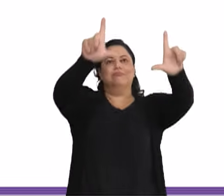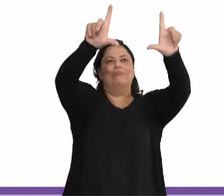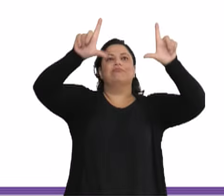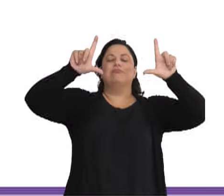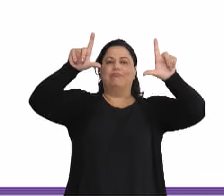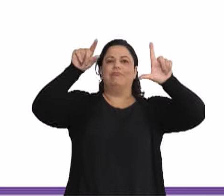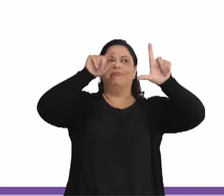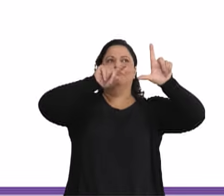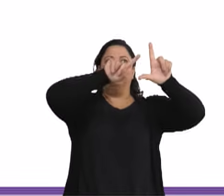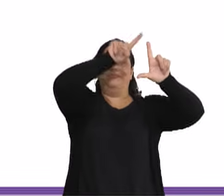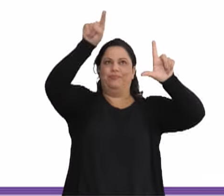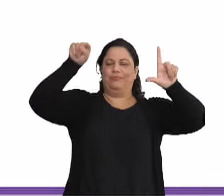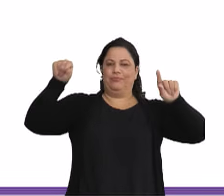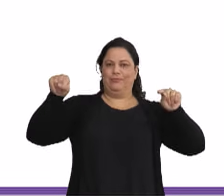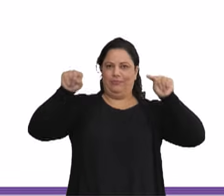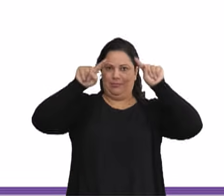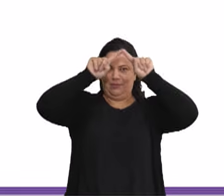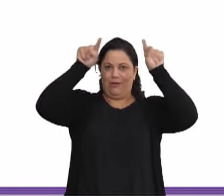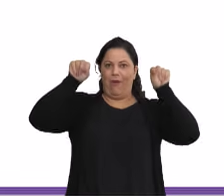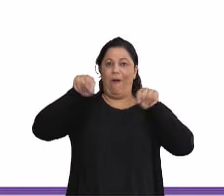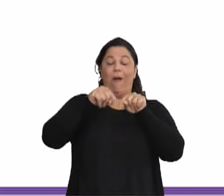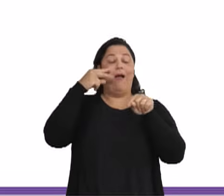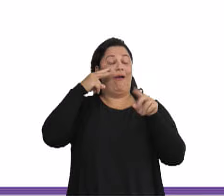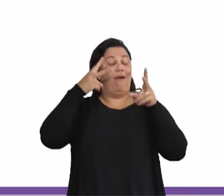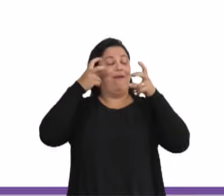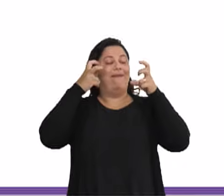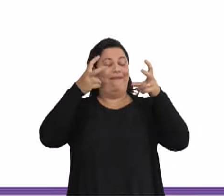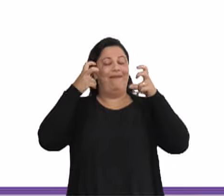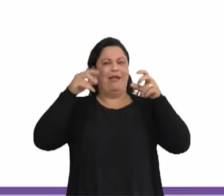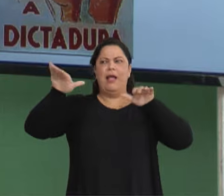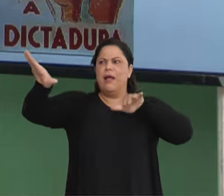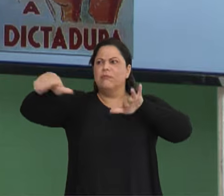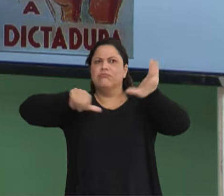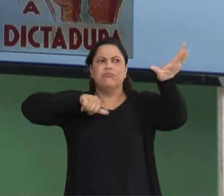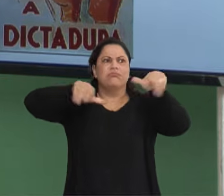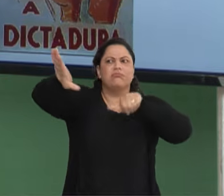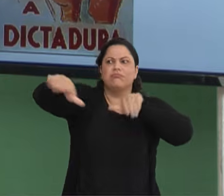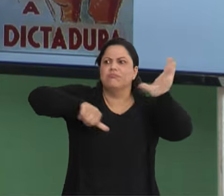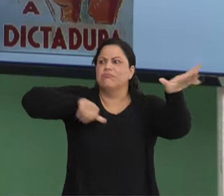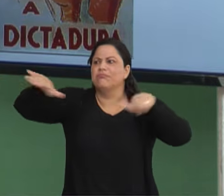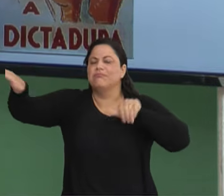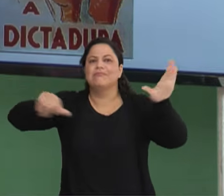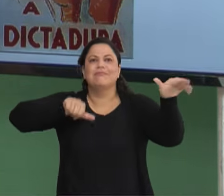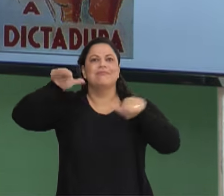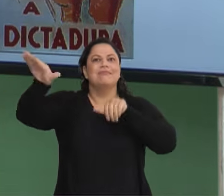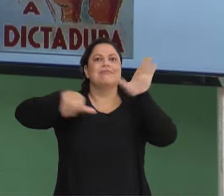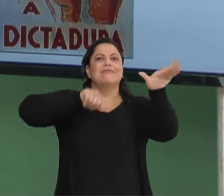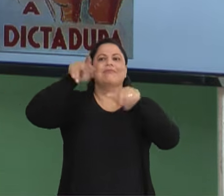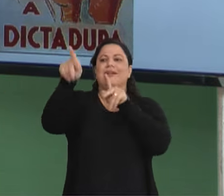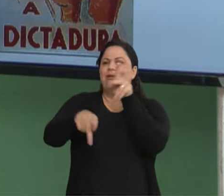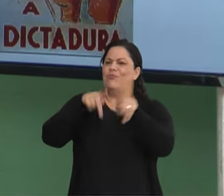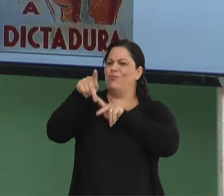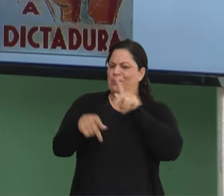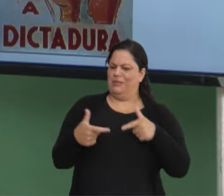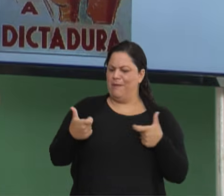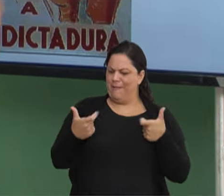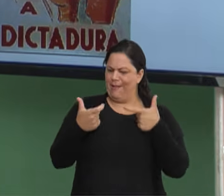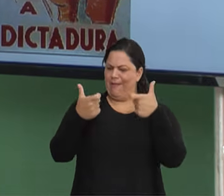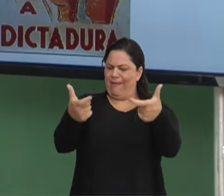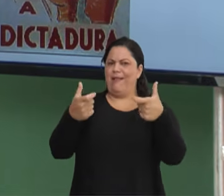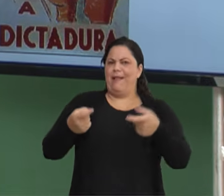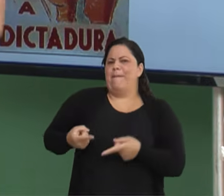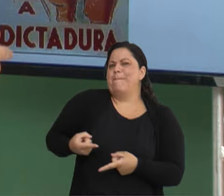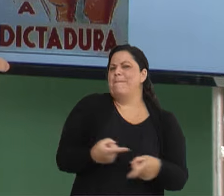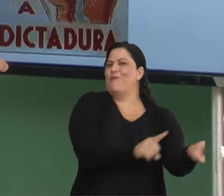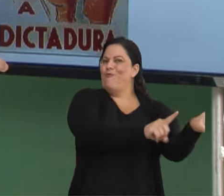cartaz feito dentro de São Paulo para chamar a população para a guerra. E claro, dar uma provocada no governo federal.